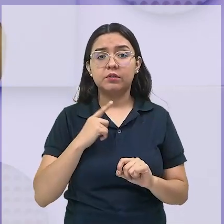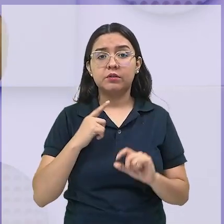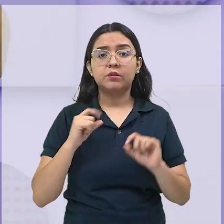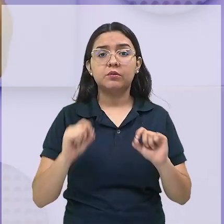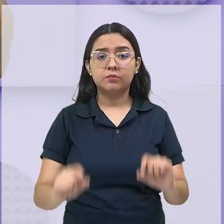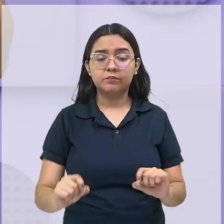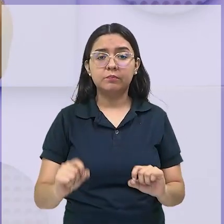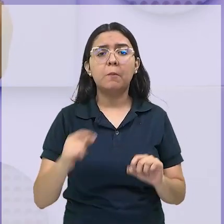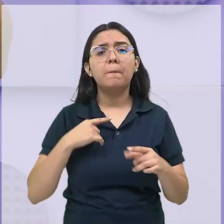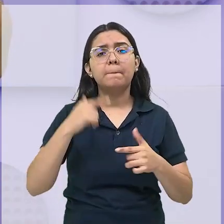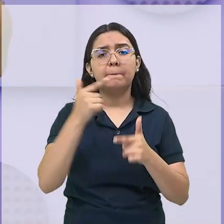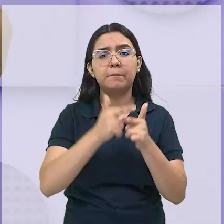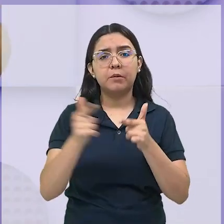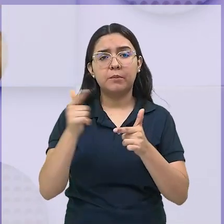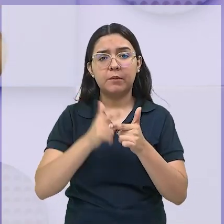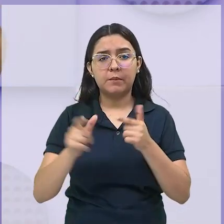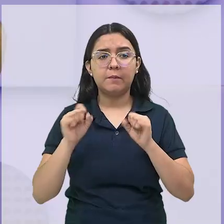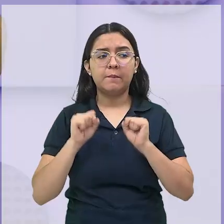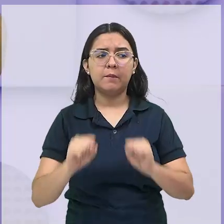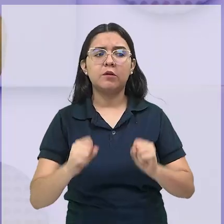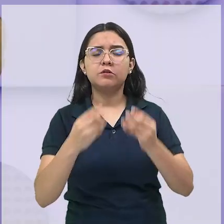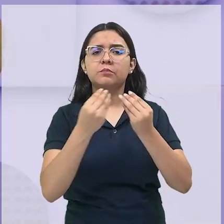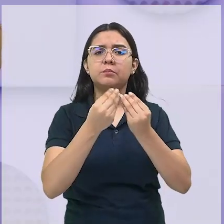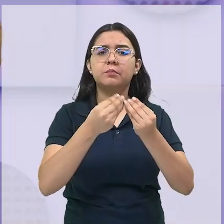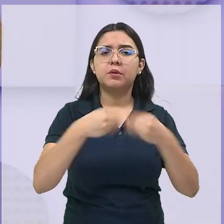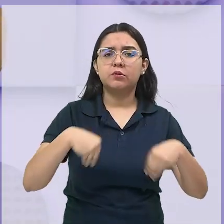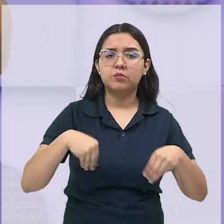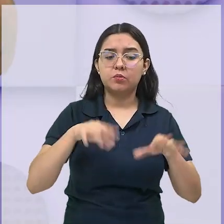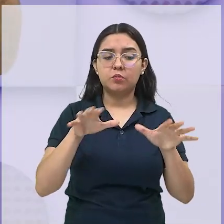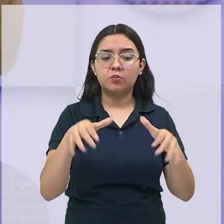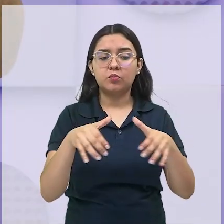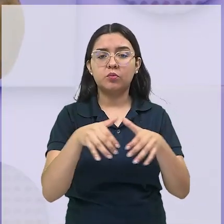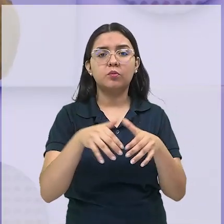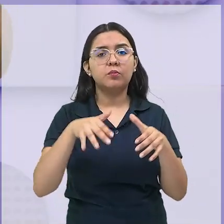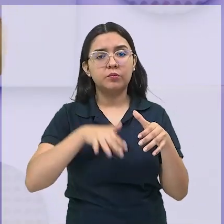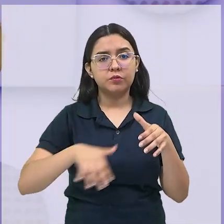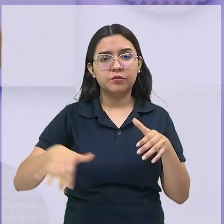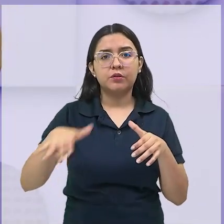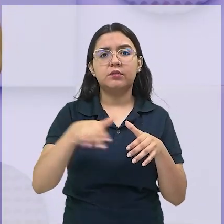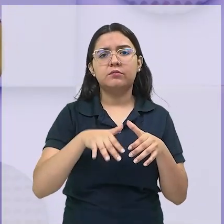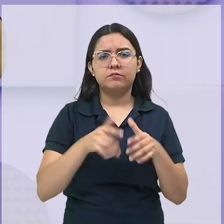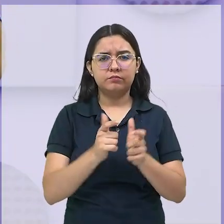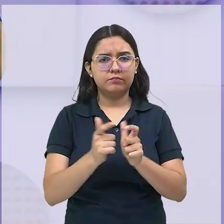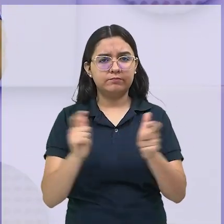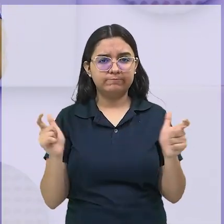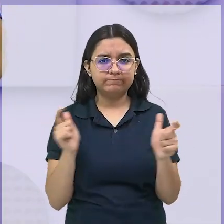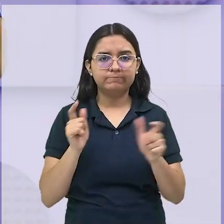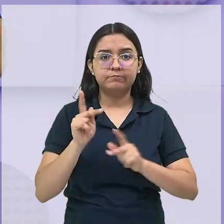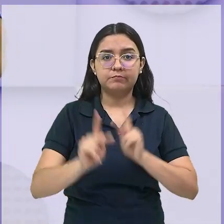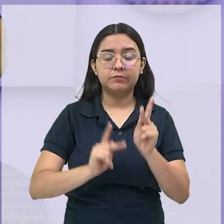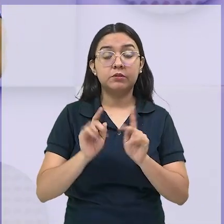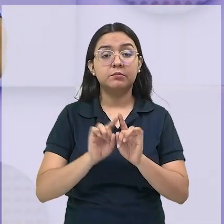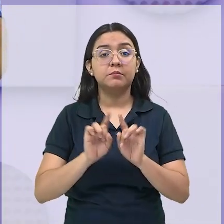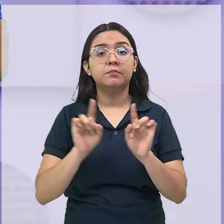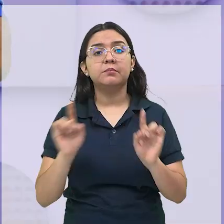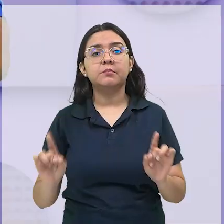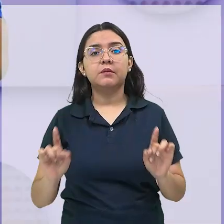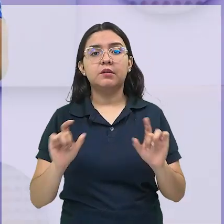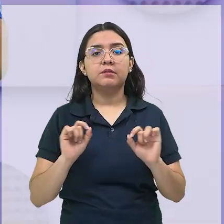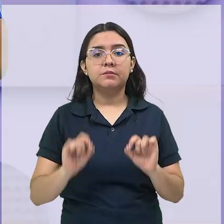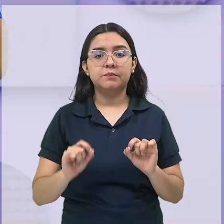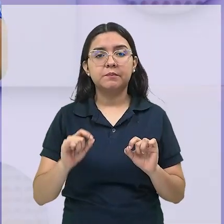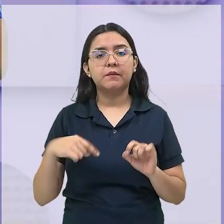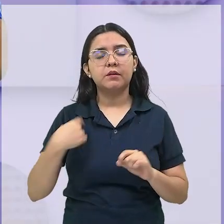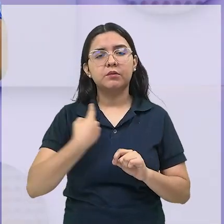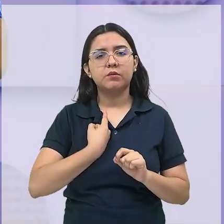que pode prejudicar uma coletividade sem fim de pessoas. Mas, para a gente chegar